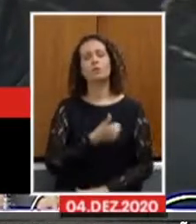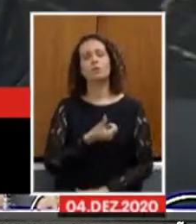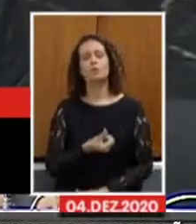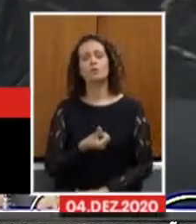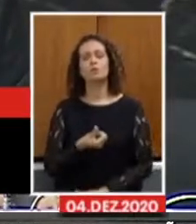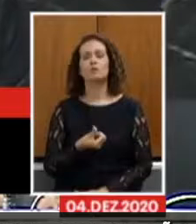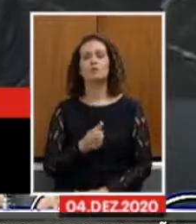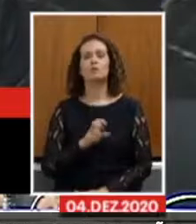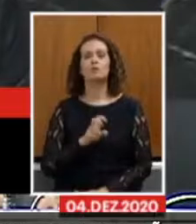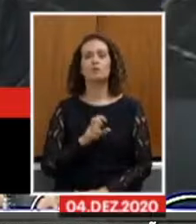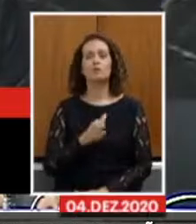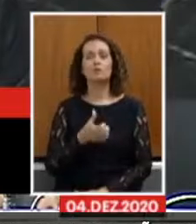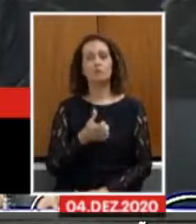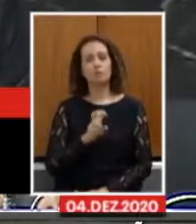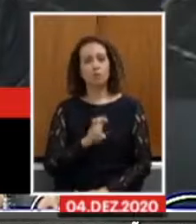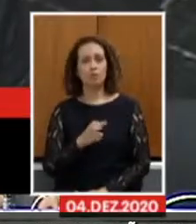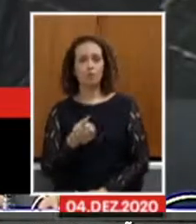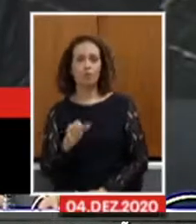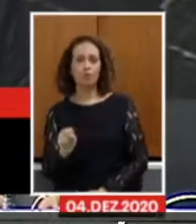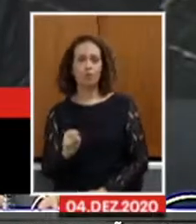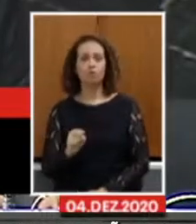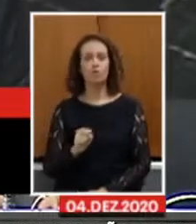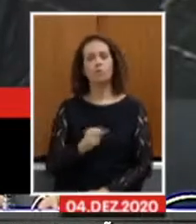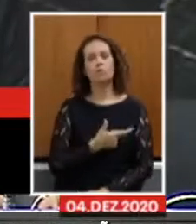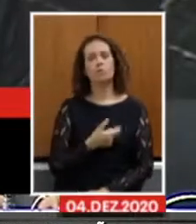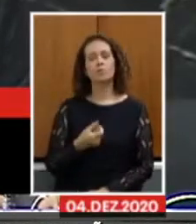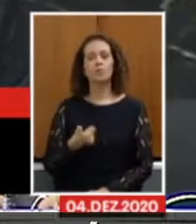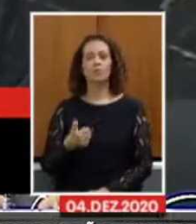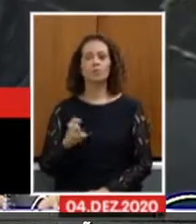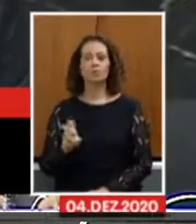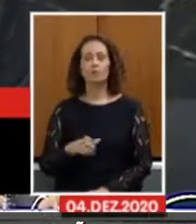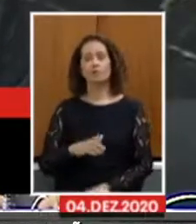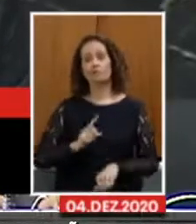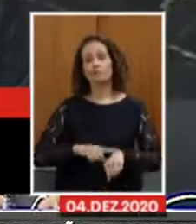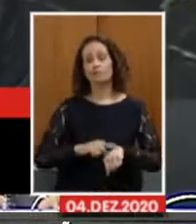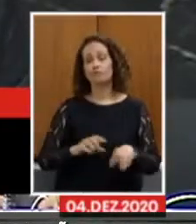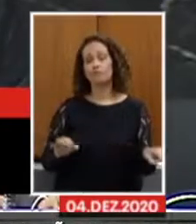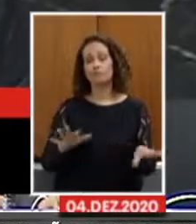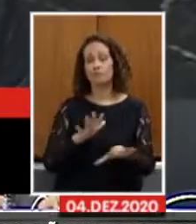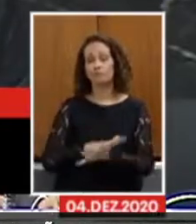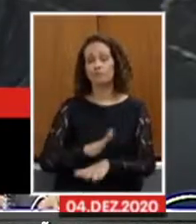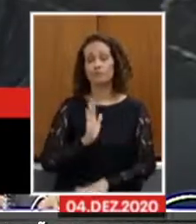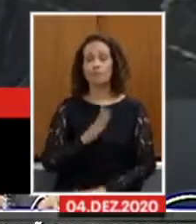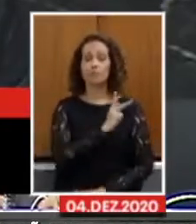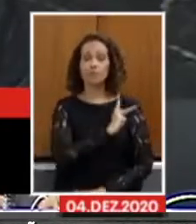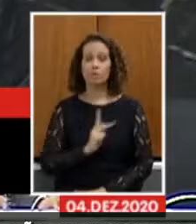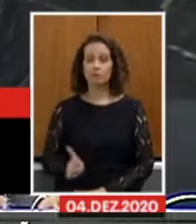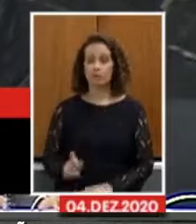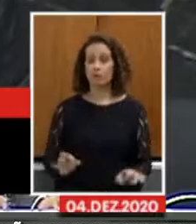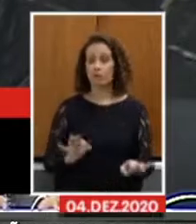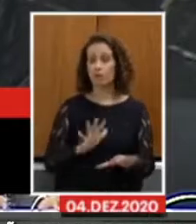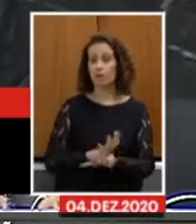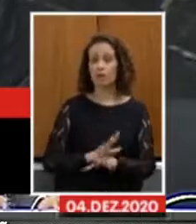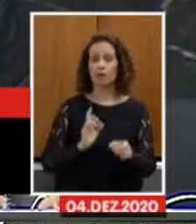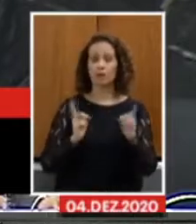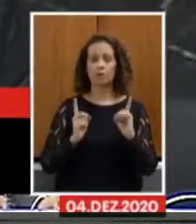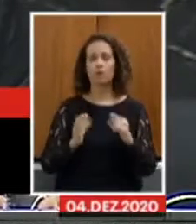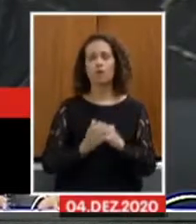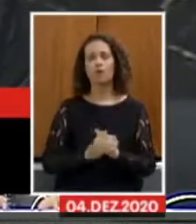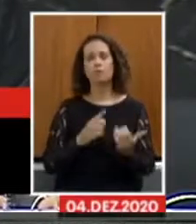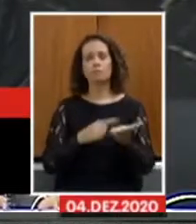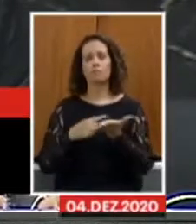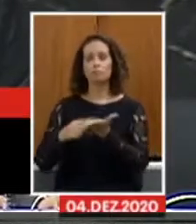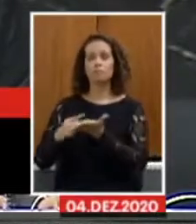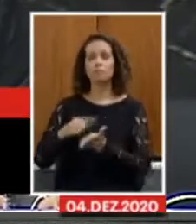forma do substitutivo número 1, ao vencido em primeiro turno. Esgotada a hora destinada a esta reunião, a presidência encerra, convocando os deputados,